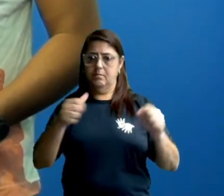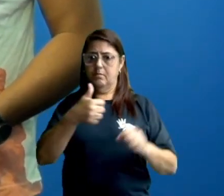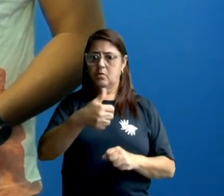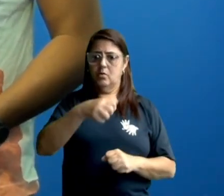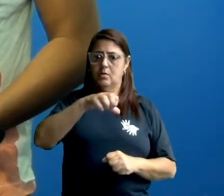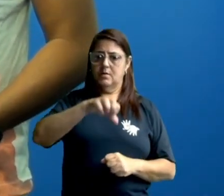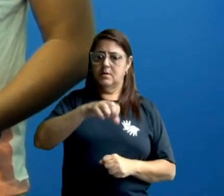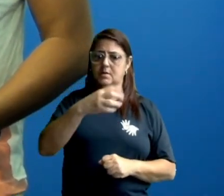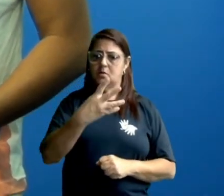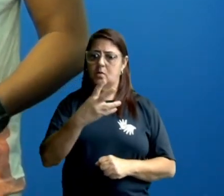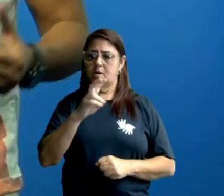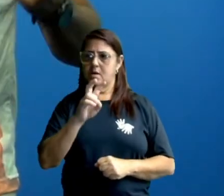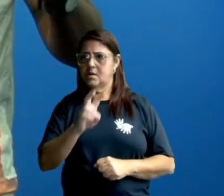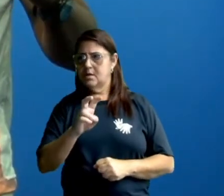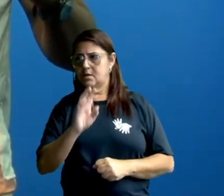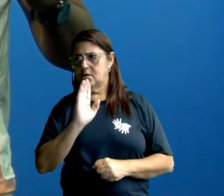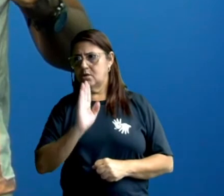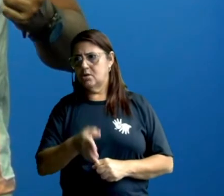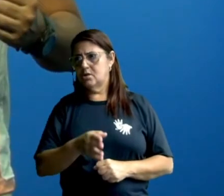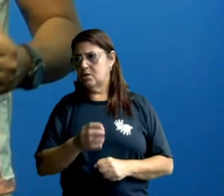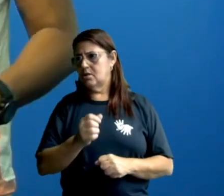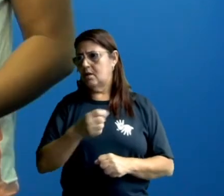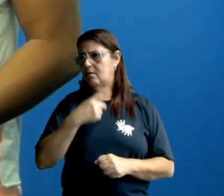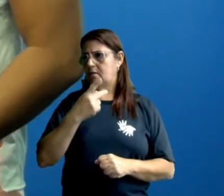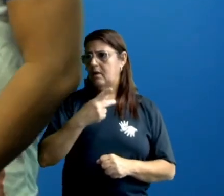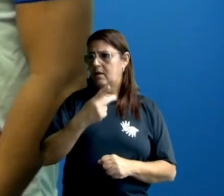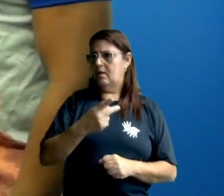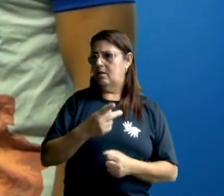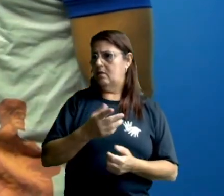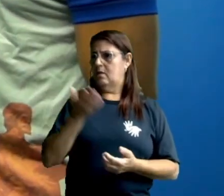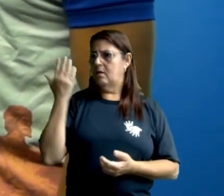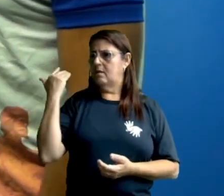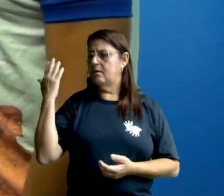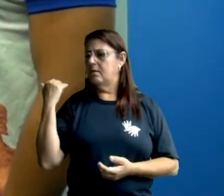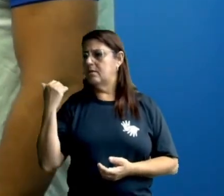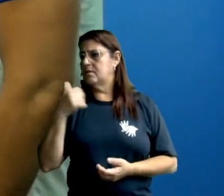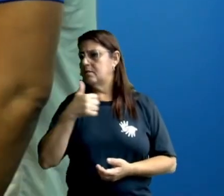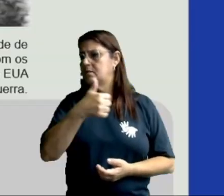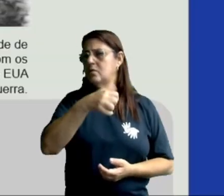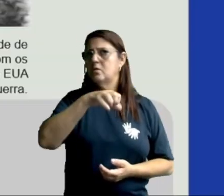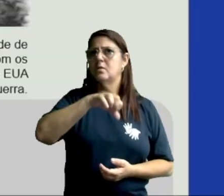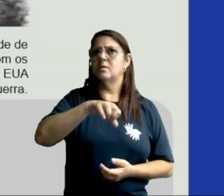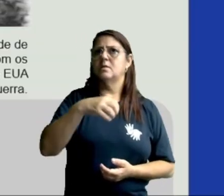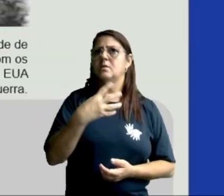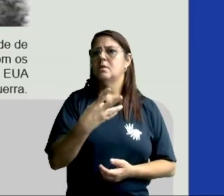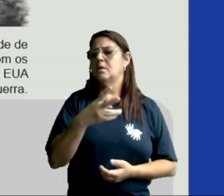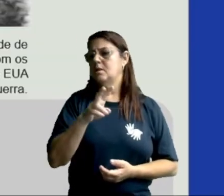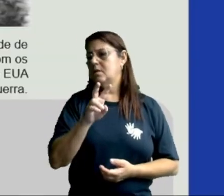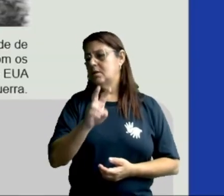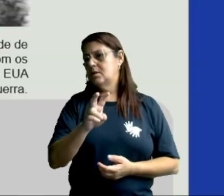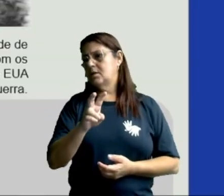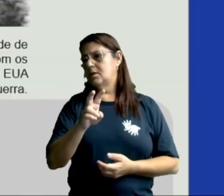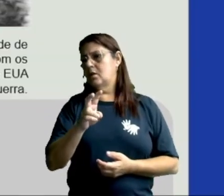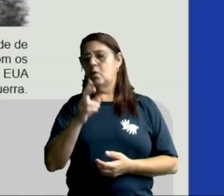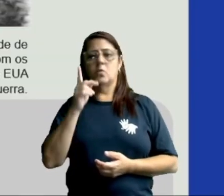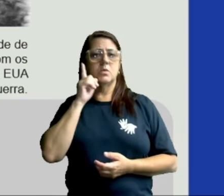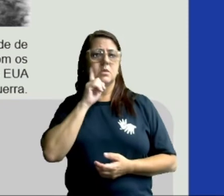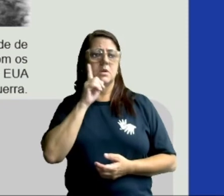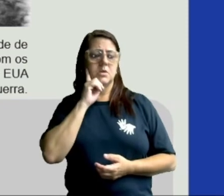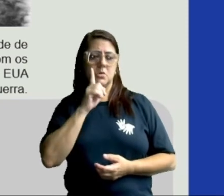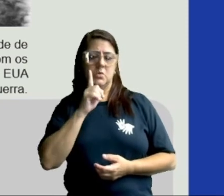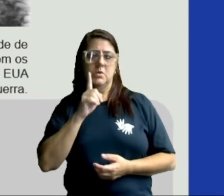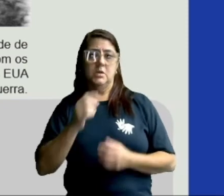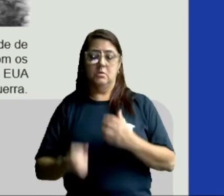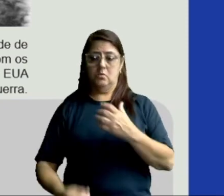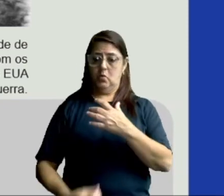que eu já falei há pouco sobre, que em 1945 os Estados Unidos lançam uma bomba sobre a cidade de